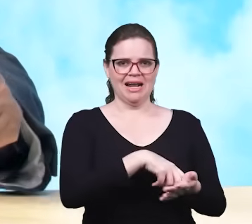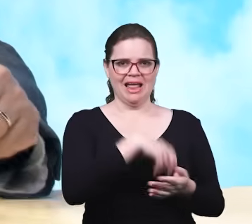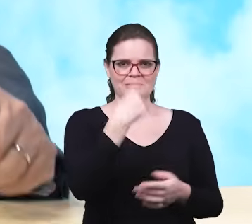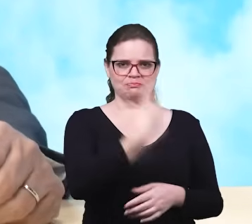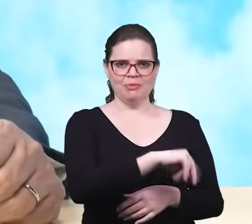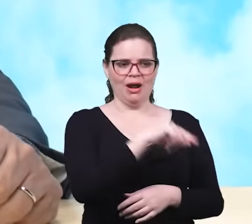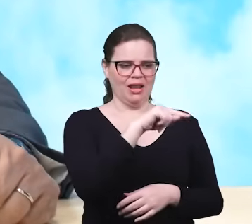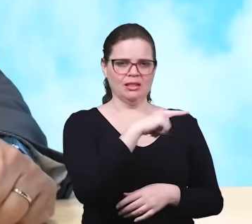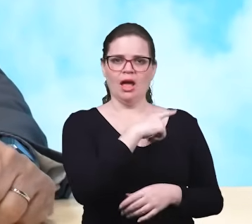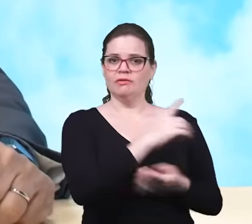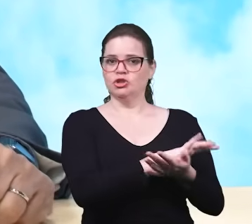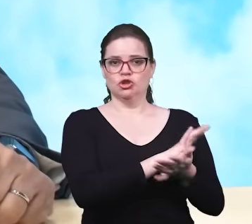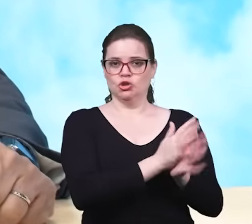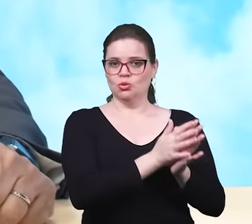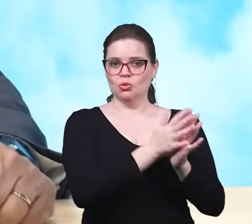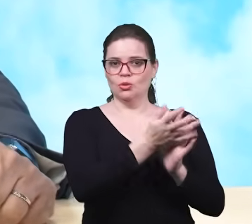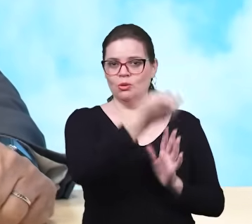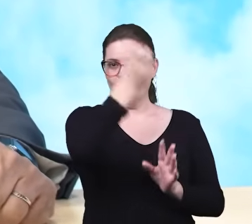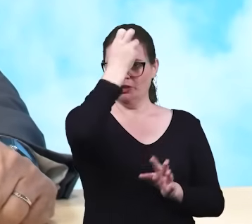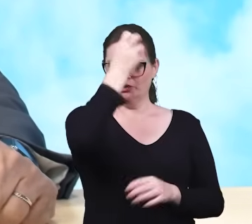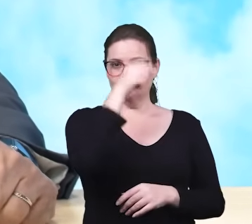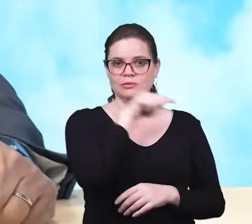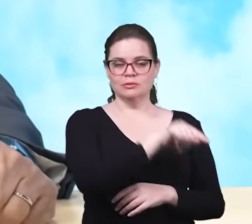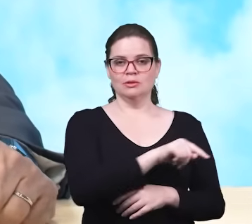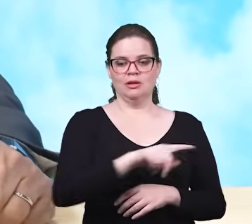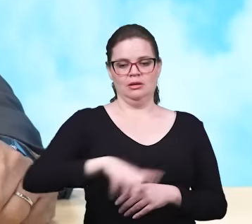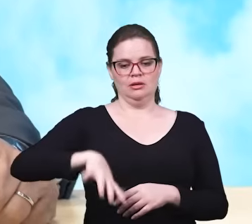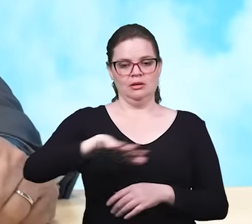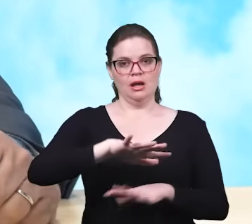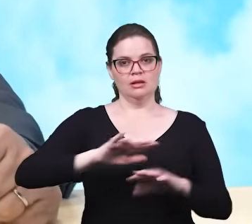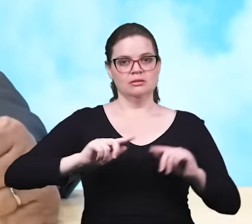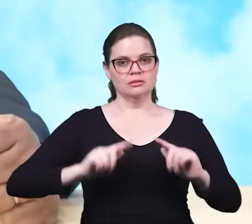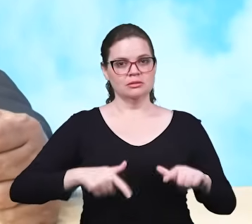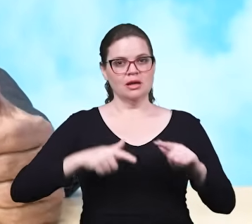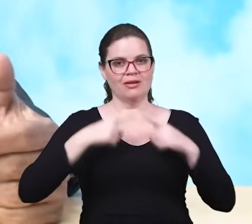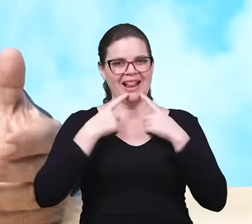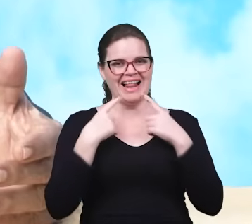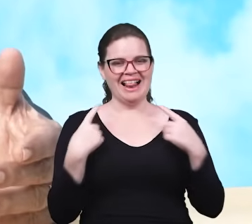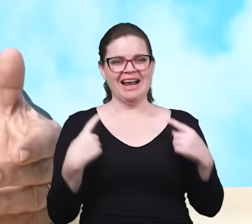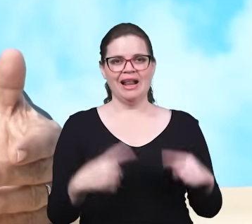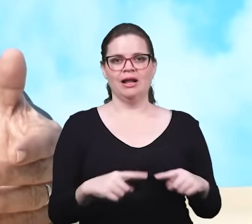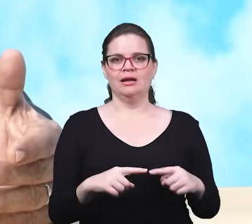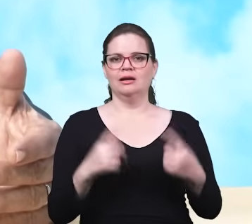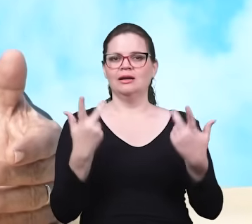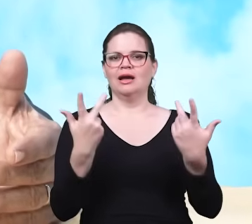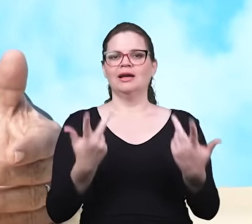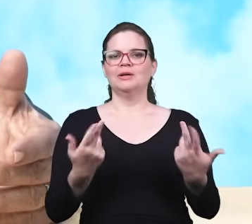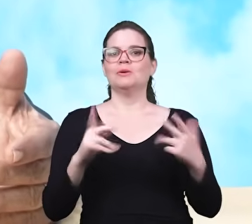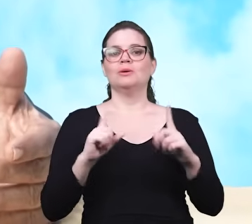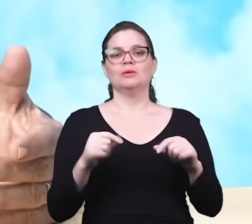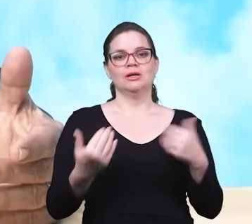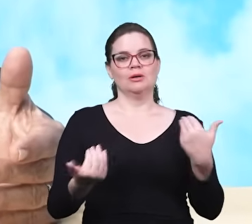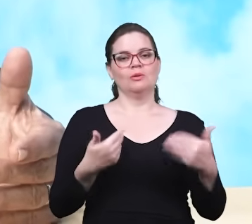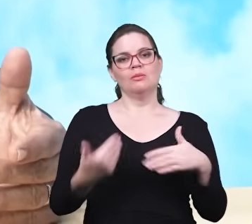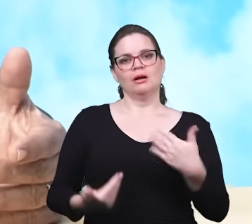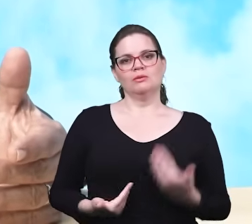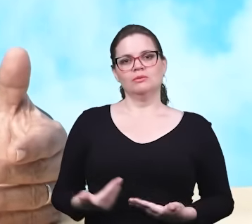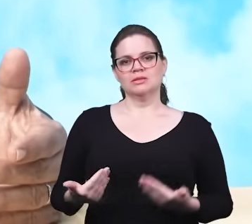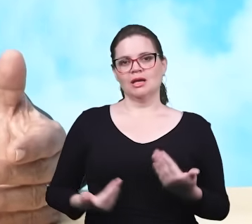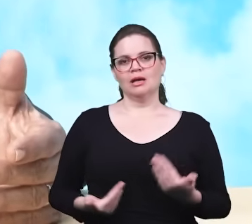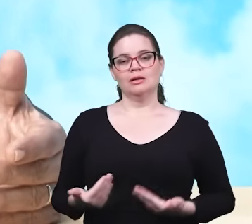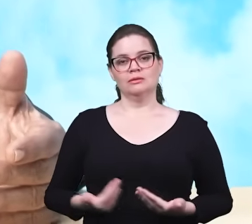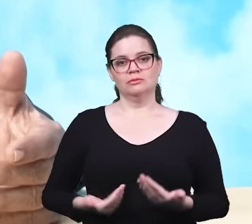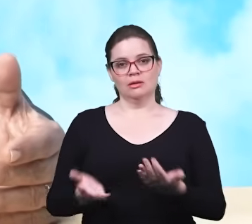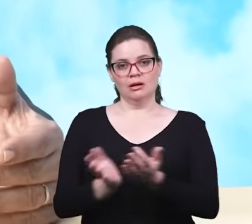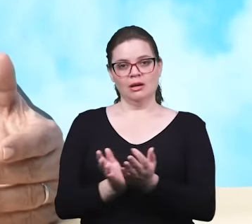Egito. E quando eles murmuram, fala muito do crente que chega numa